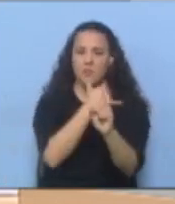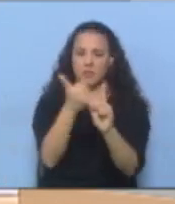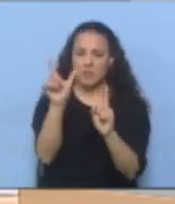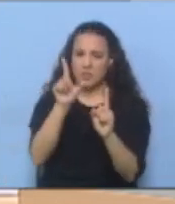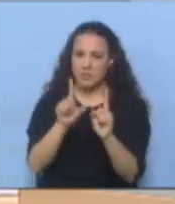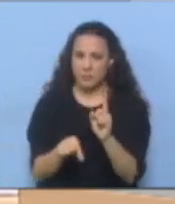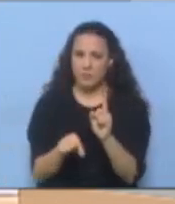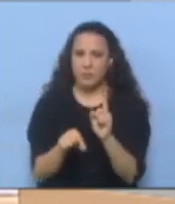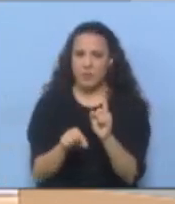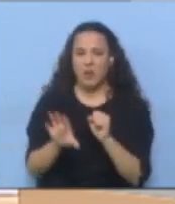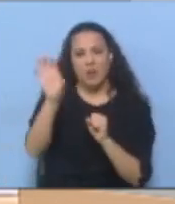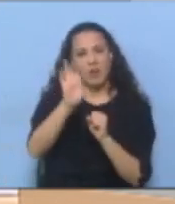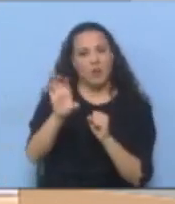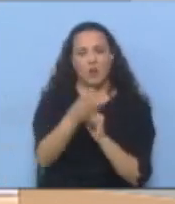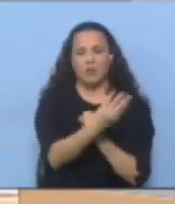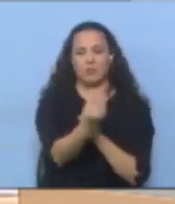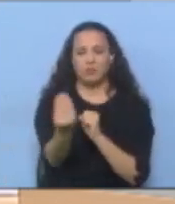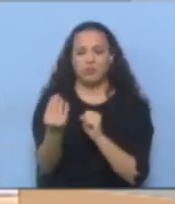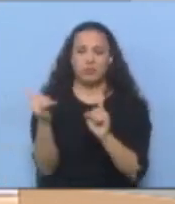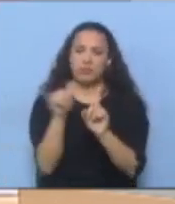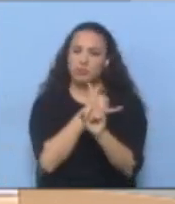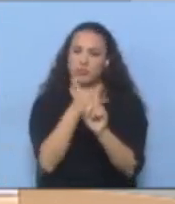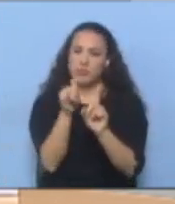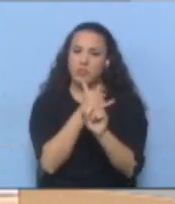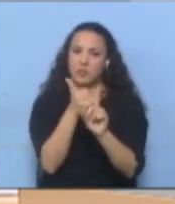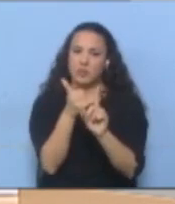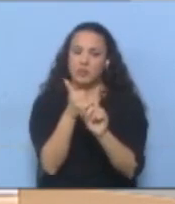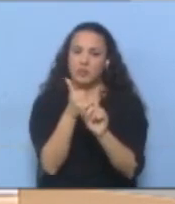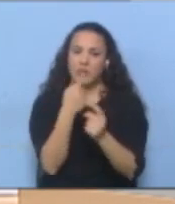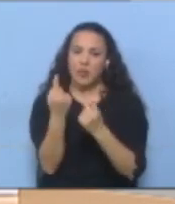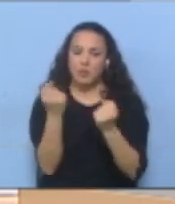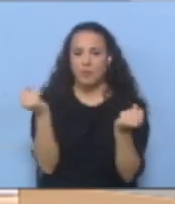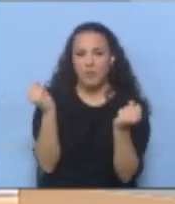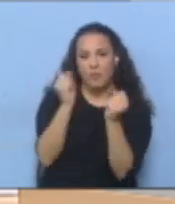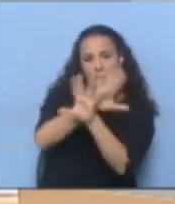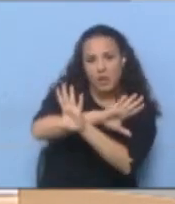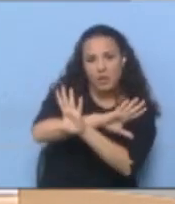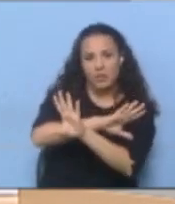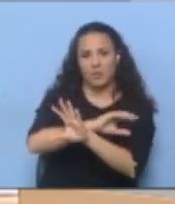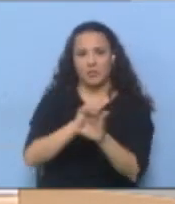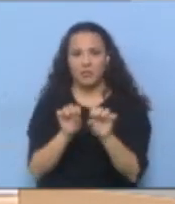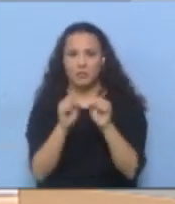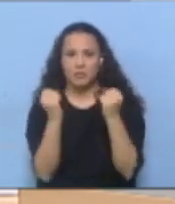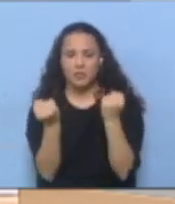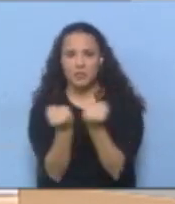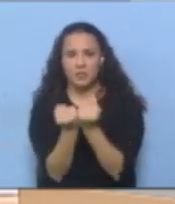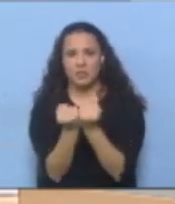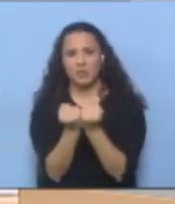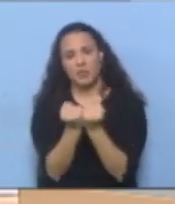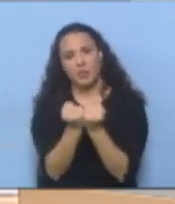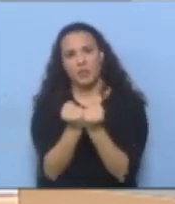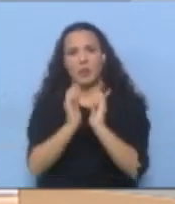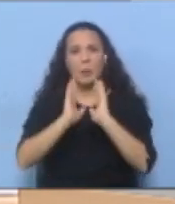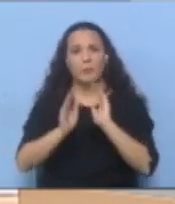existem muitas formas de violência que passam despercebidos à opinião pública, que mudança de paradigma é necessário acontecer?